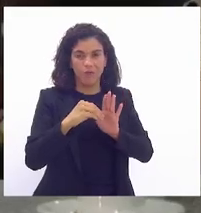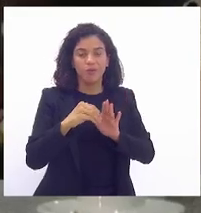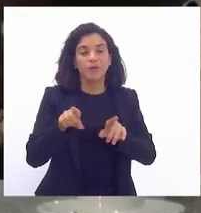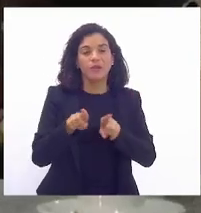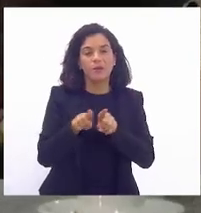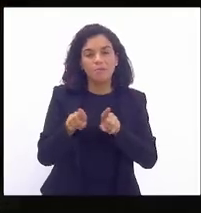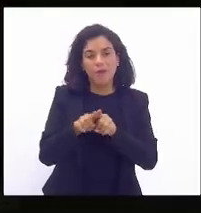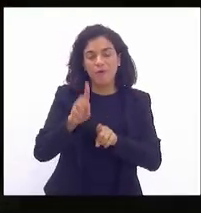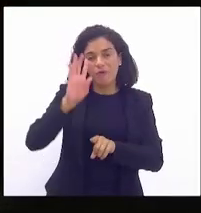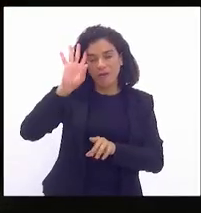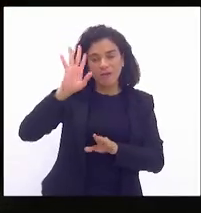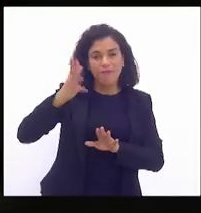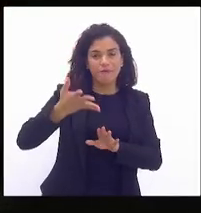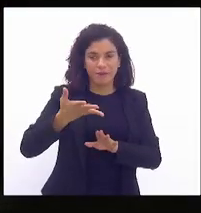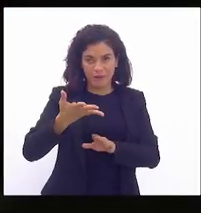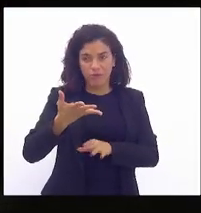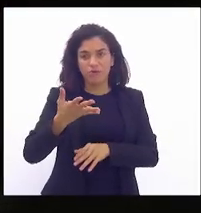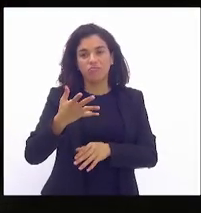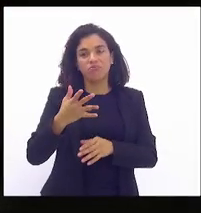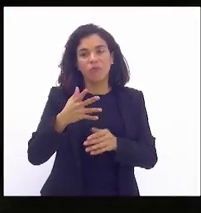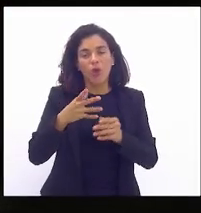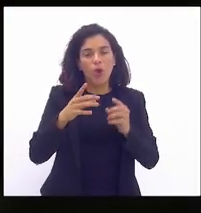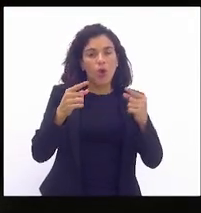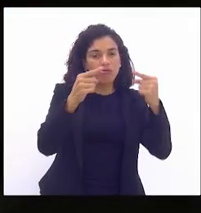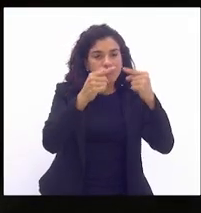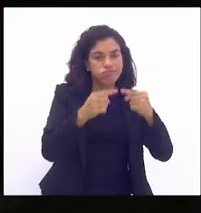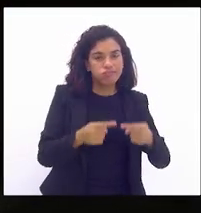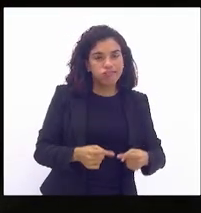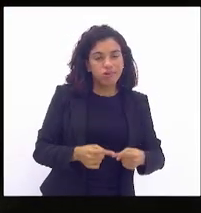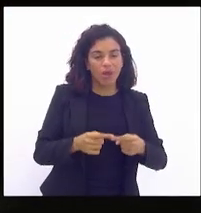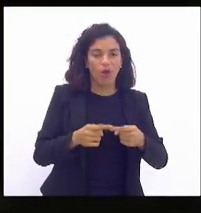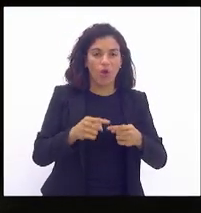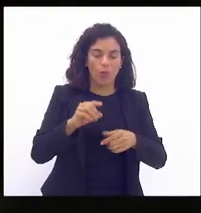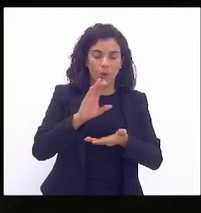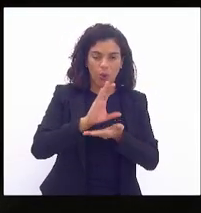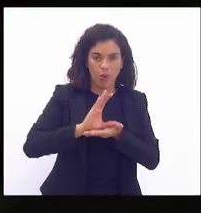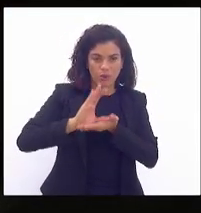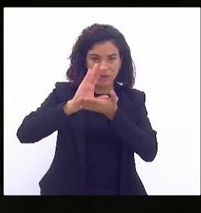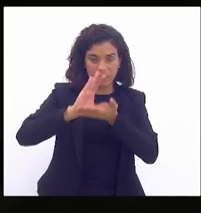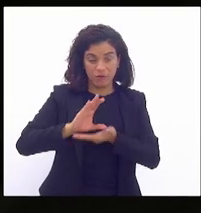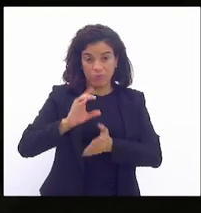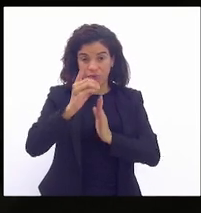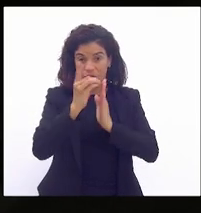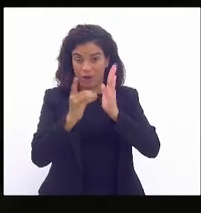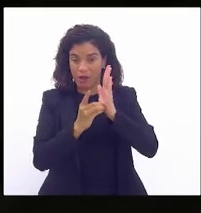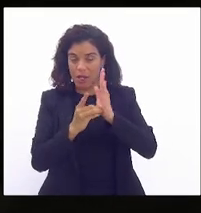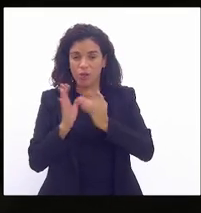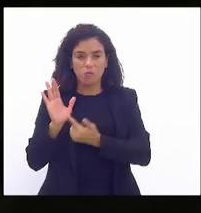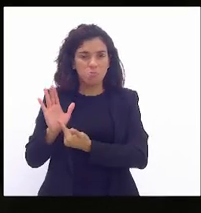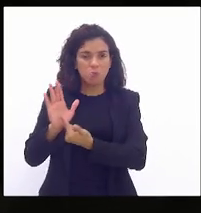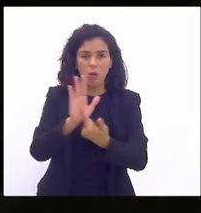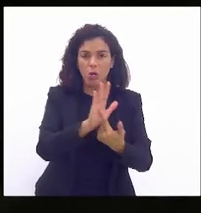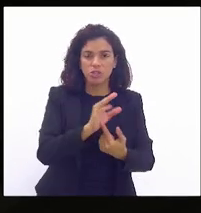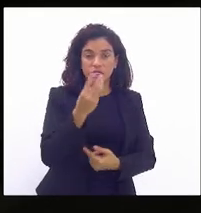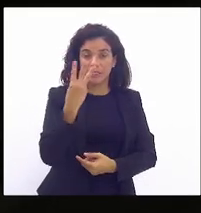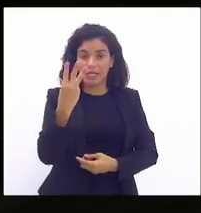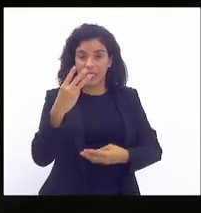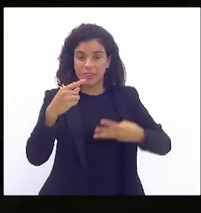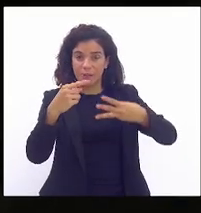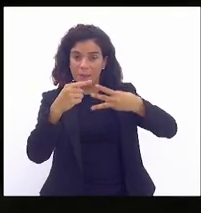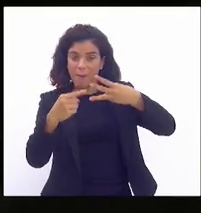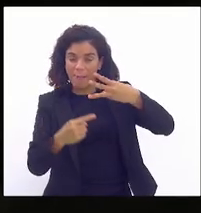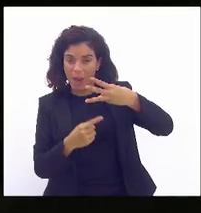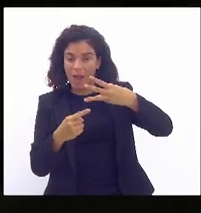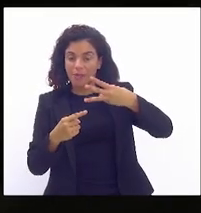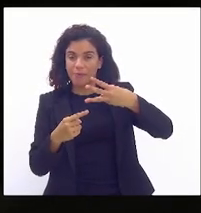os padrões intermediários de acordo com o próprio conselho. Já o decreto, ele vai trazer 3 padrões intermediários, mas o